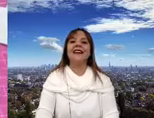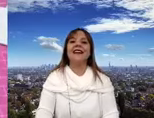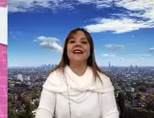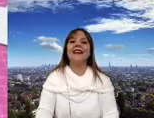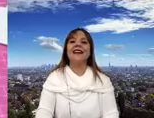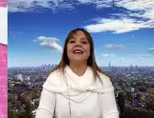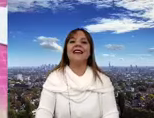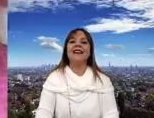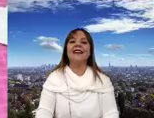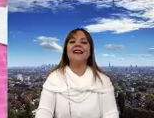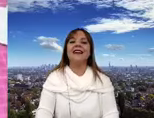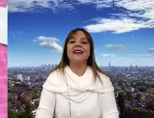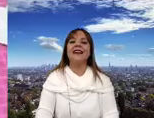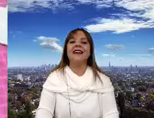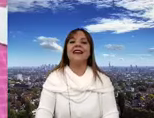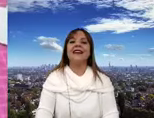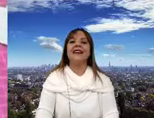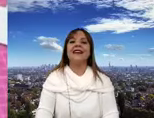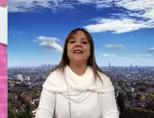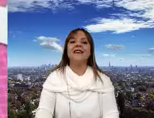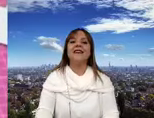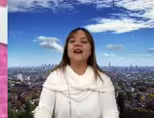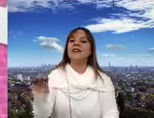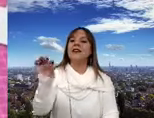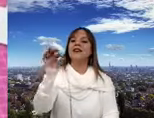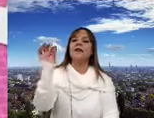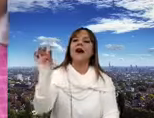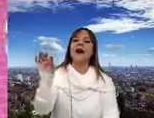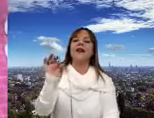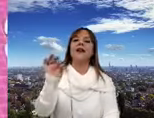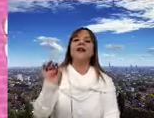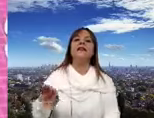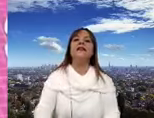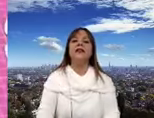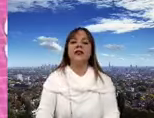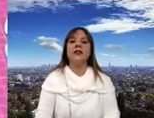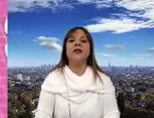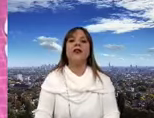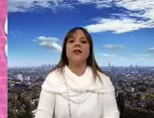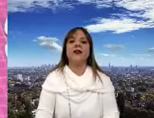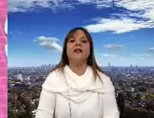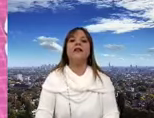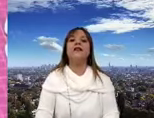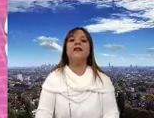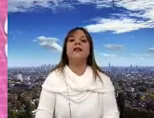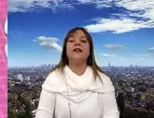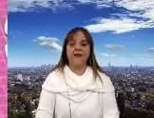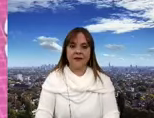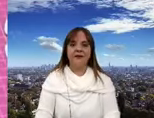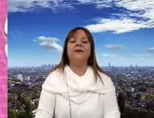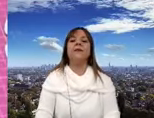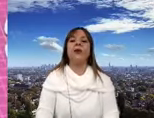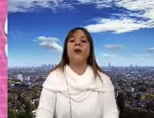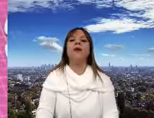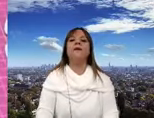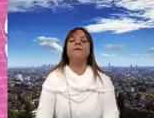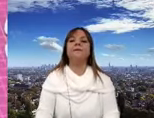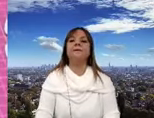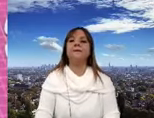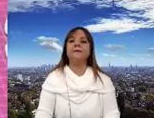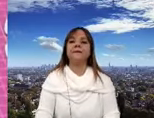Ó, caseado. Só Tá casear vendo? Pra gente normal, desmanchar. né? Toda a Só volta. casear. Isso. Boa.